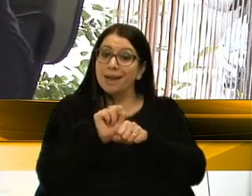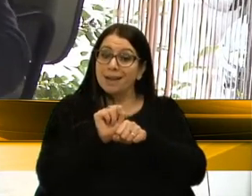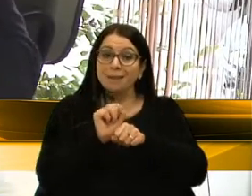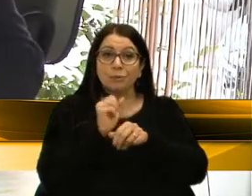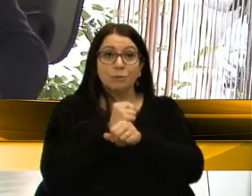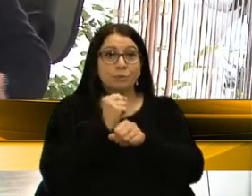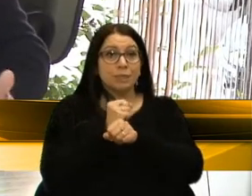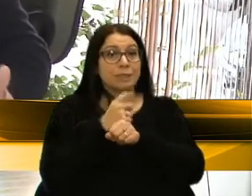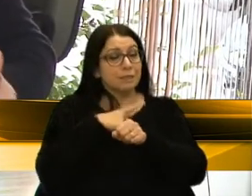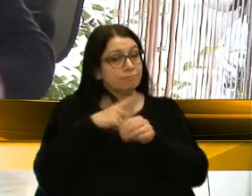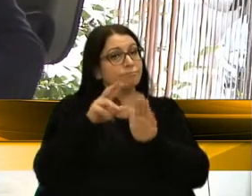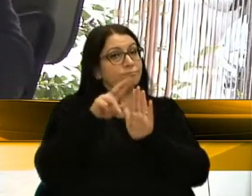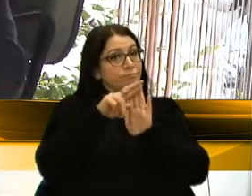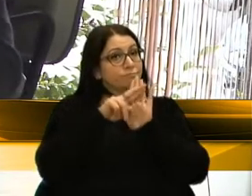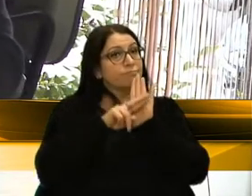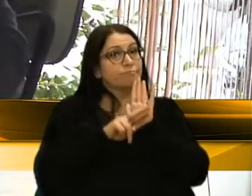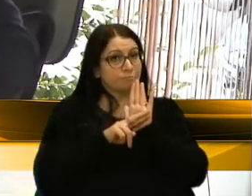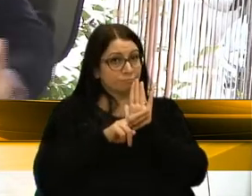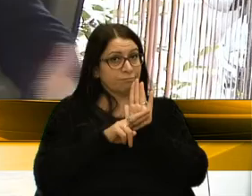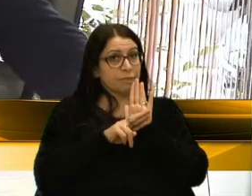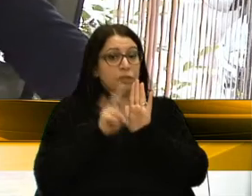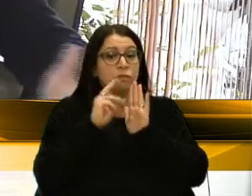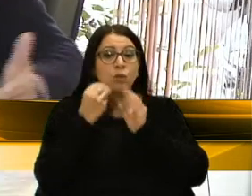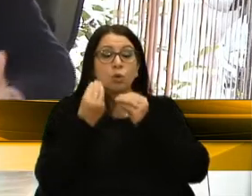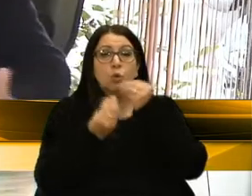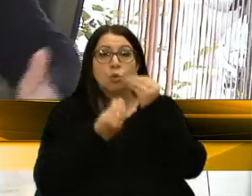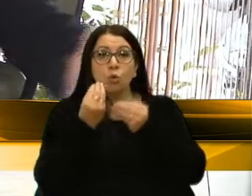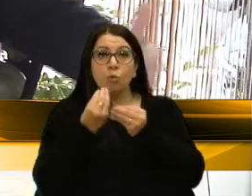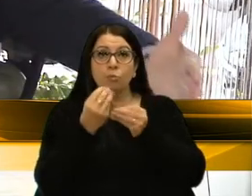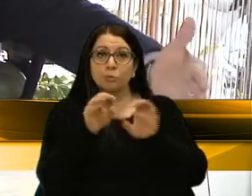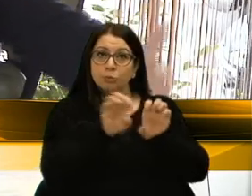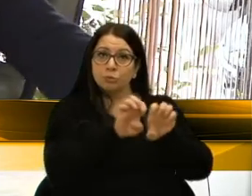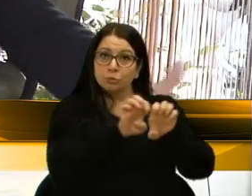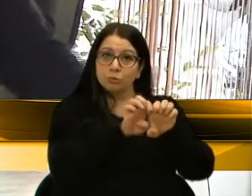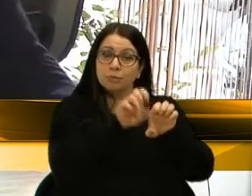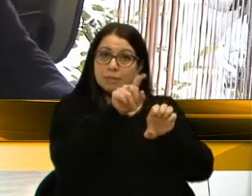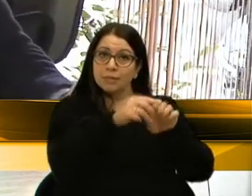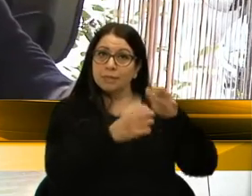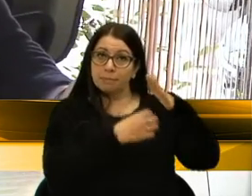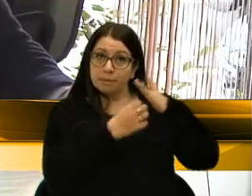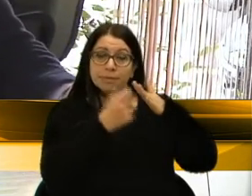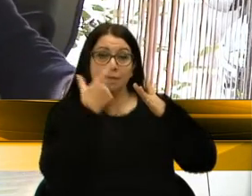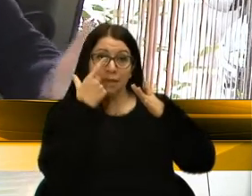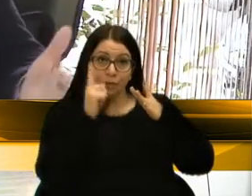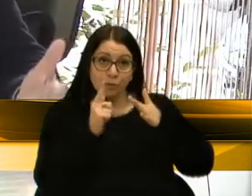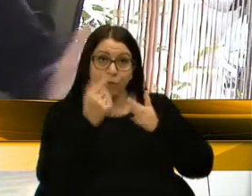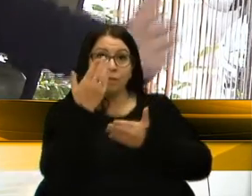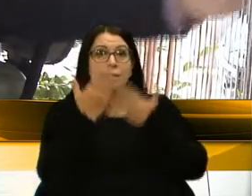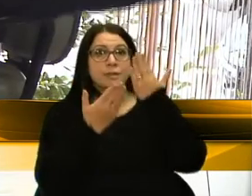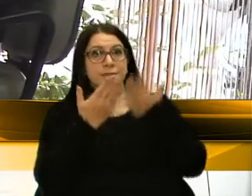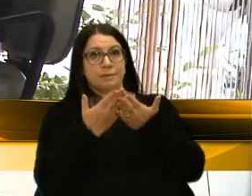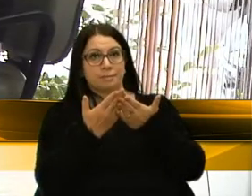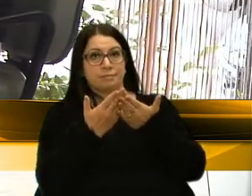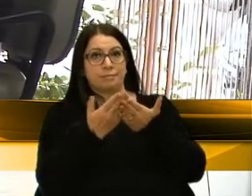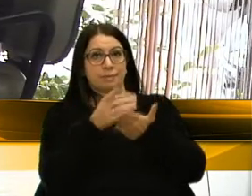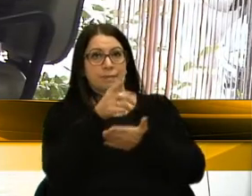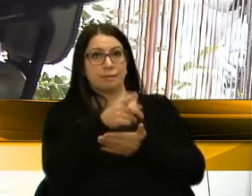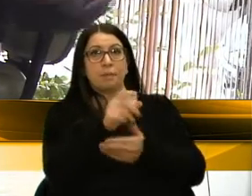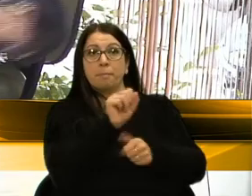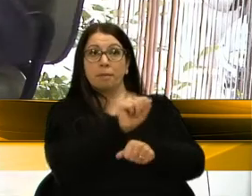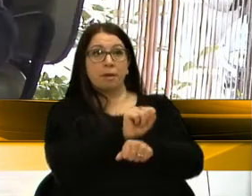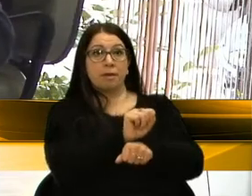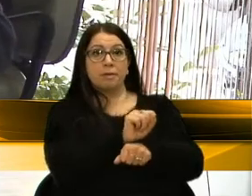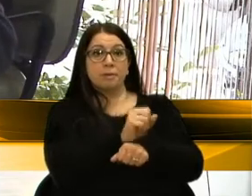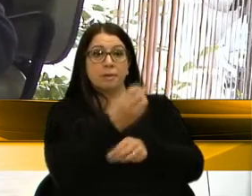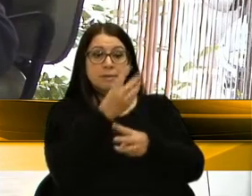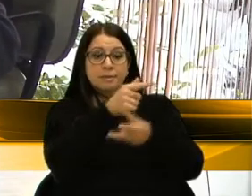haver uma regra de ver as condições de estrutura da empreiteira que ganha uma licitação. Agora toca ali, está parada as